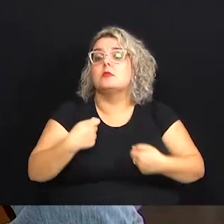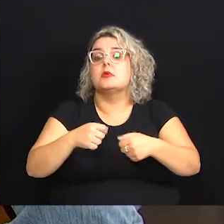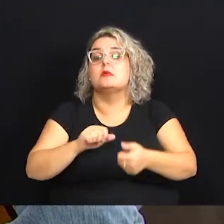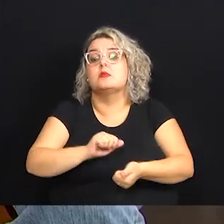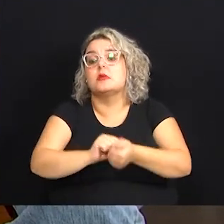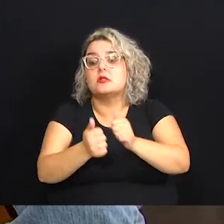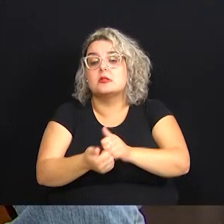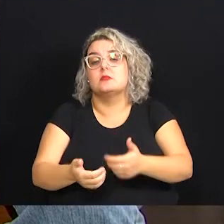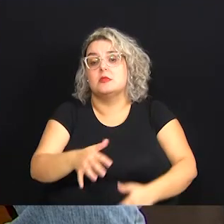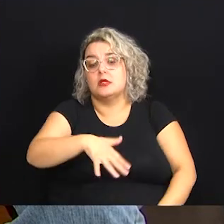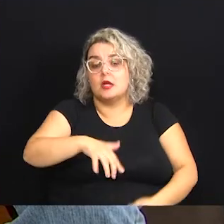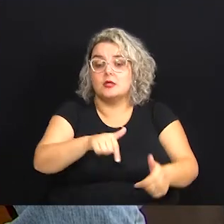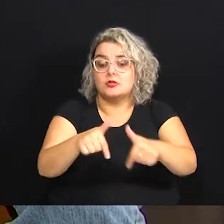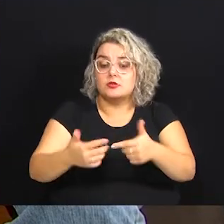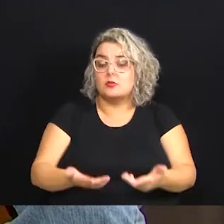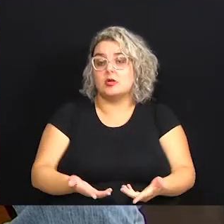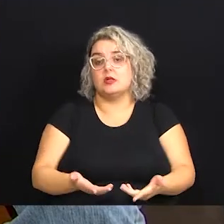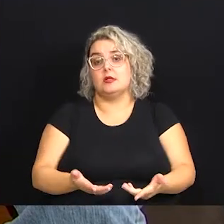restabelecer no mercado?